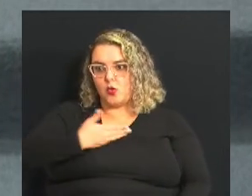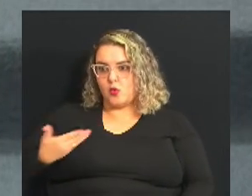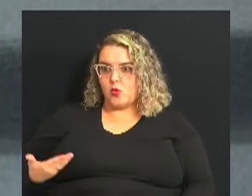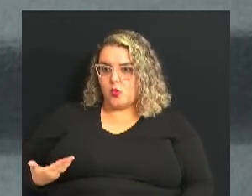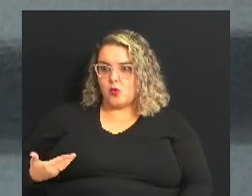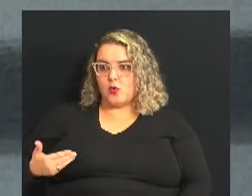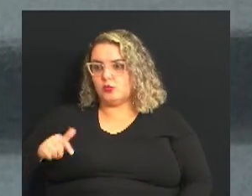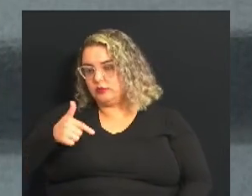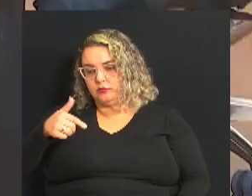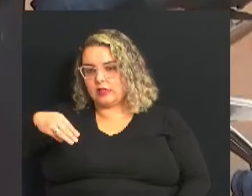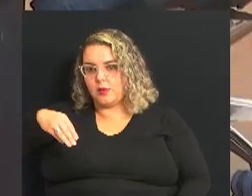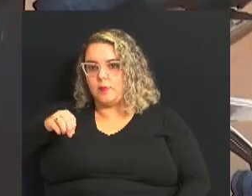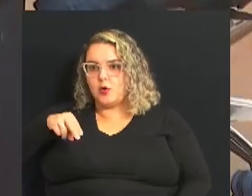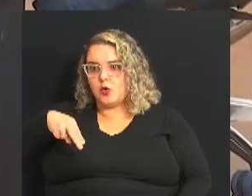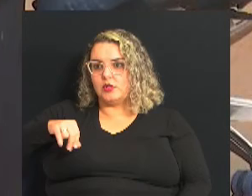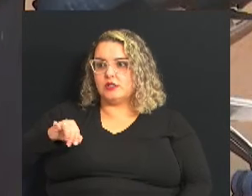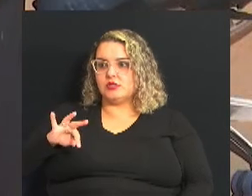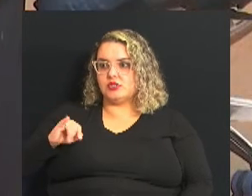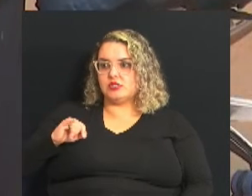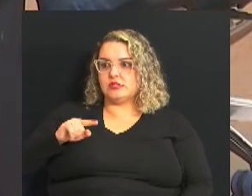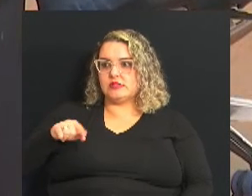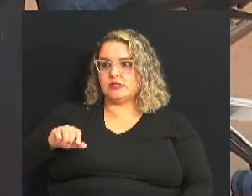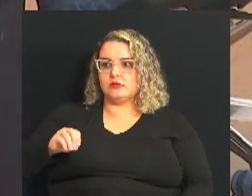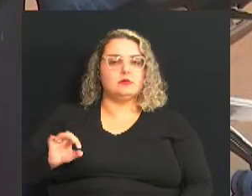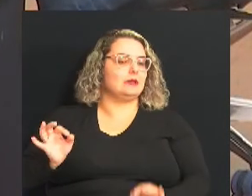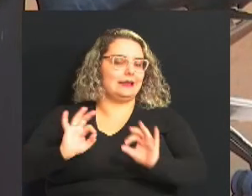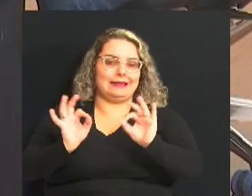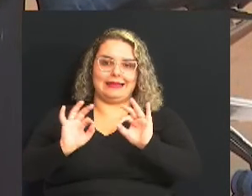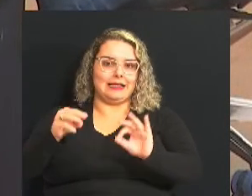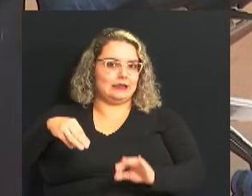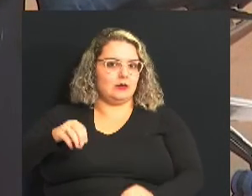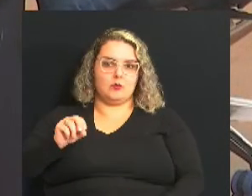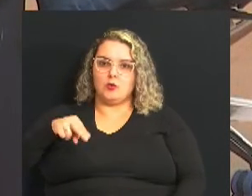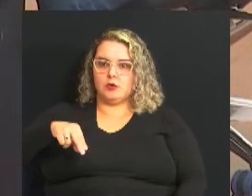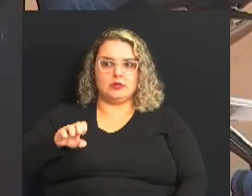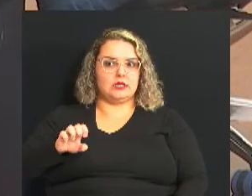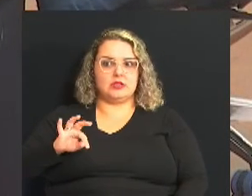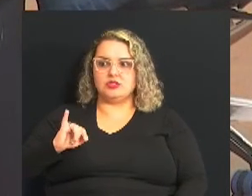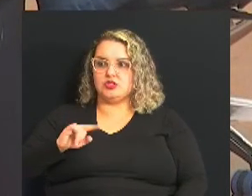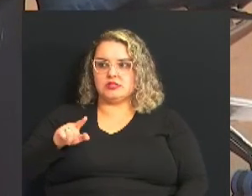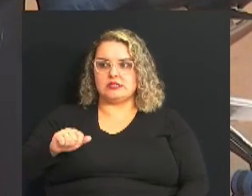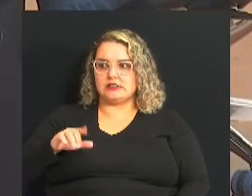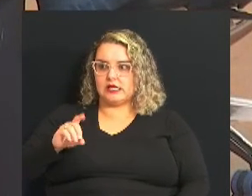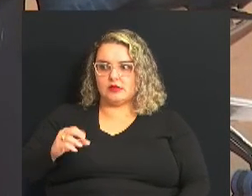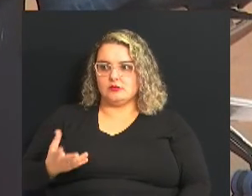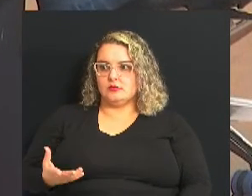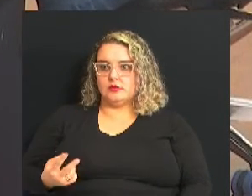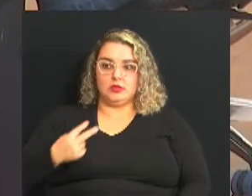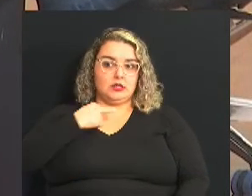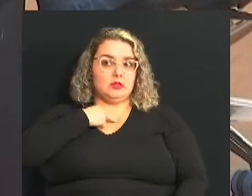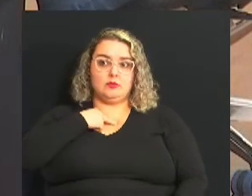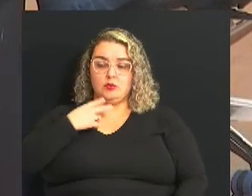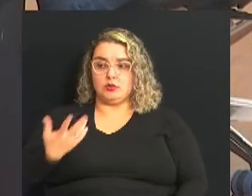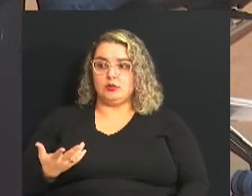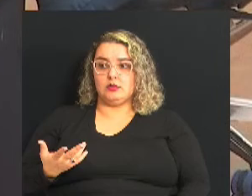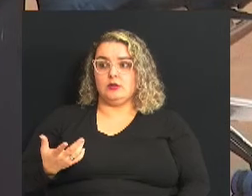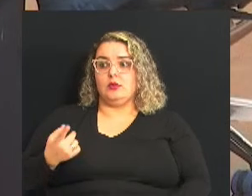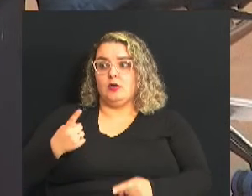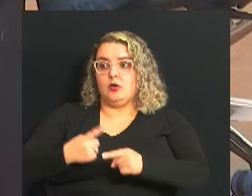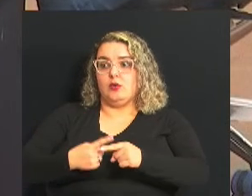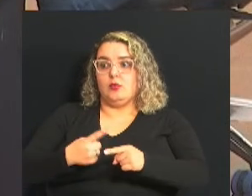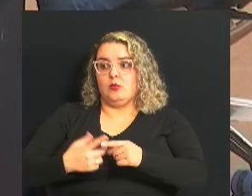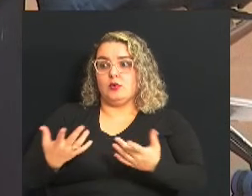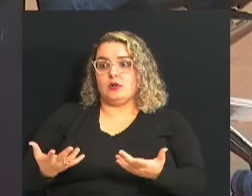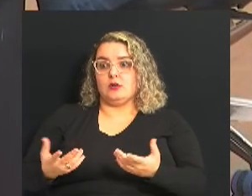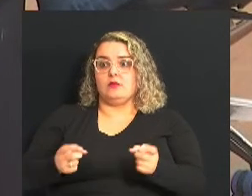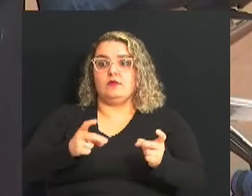monetização. Não, nada é monetizado. Nada é monetizado. A gente nem poderia, né? Porque esse dinheiro iria para quem, por